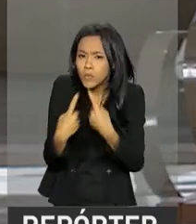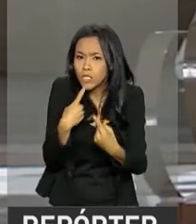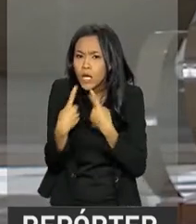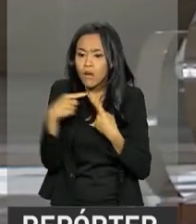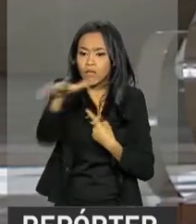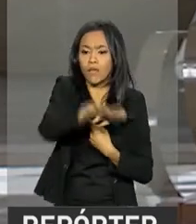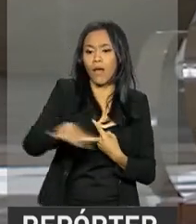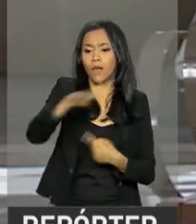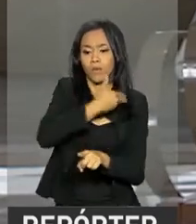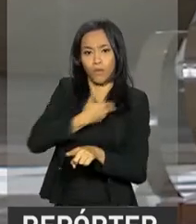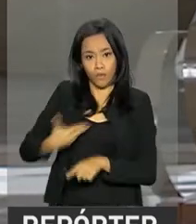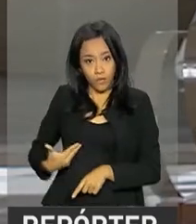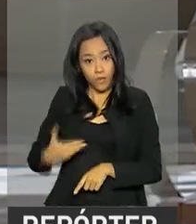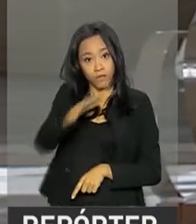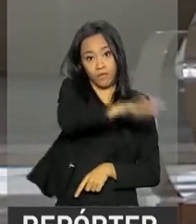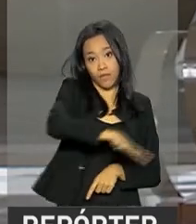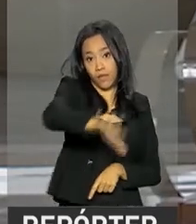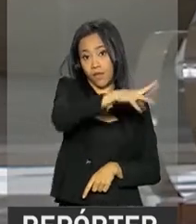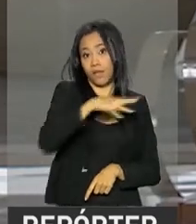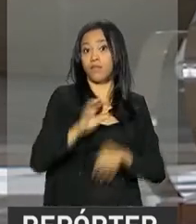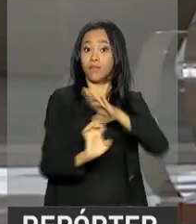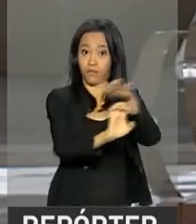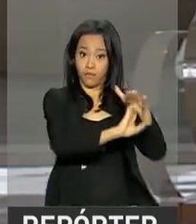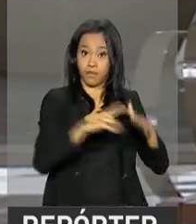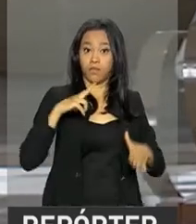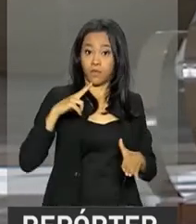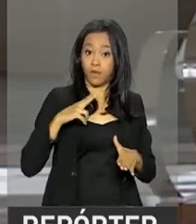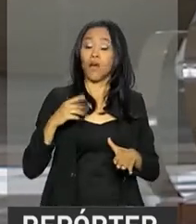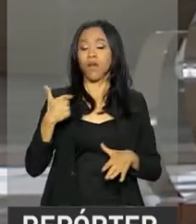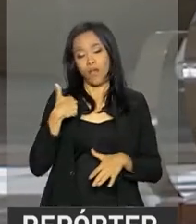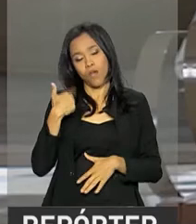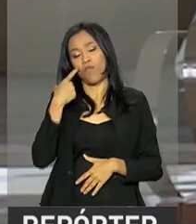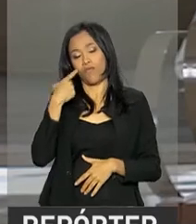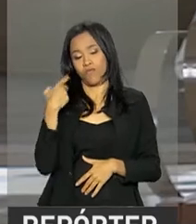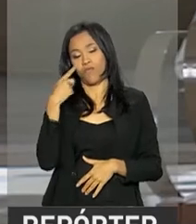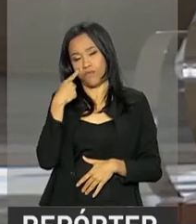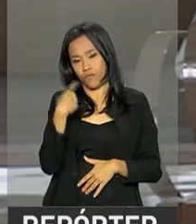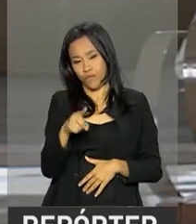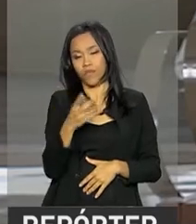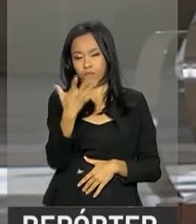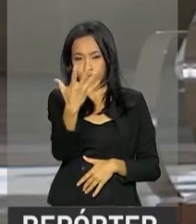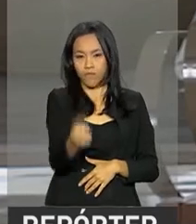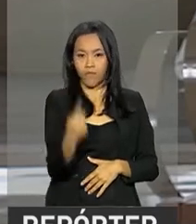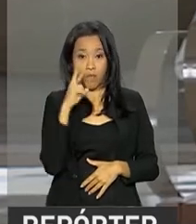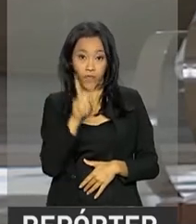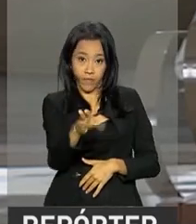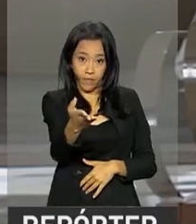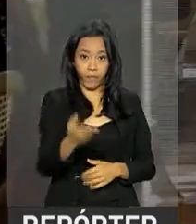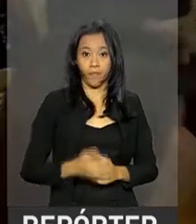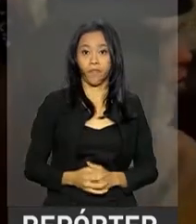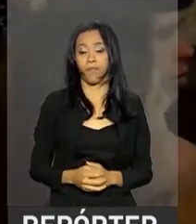setor público e o setor privado. Eu acompanhei esse evento, vamos ver como foi.